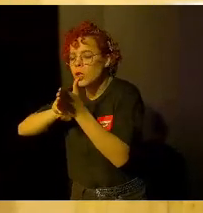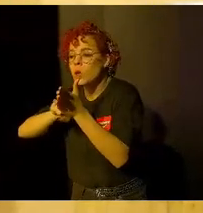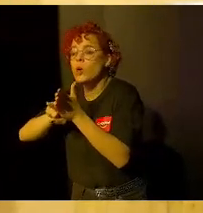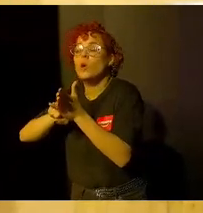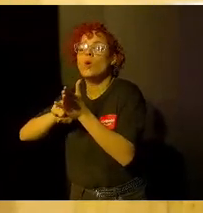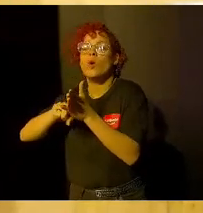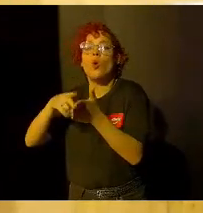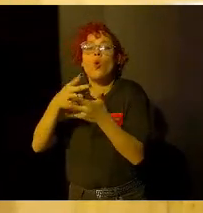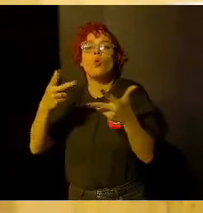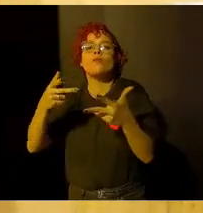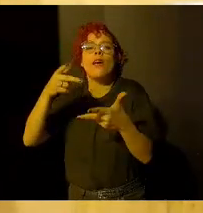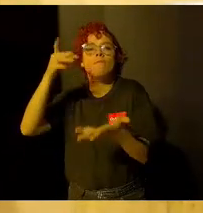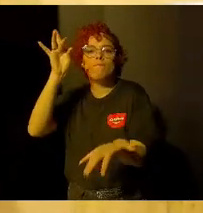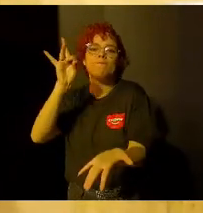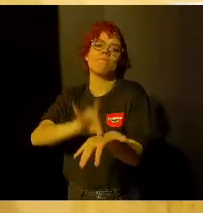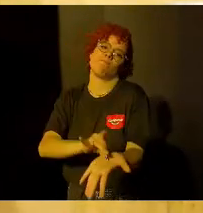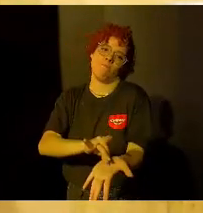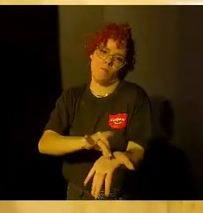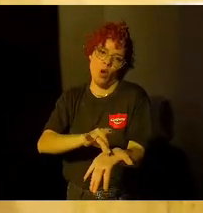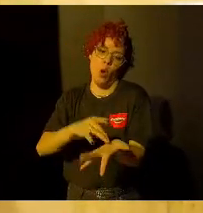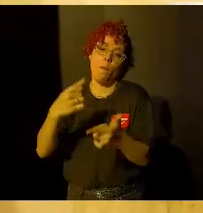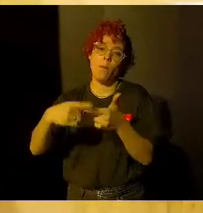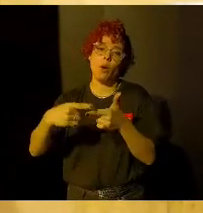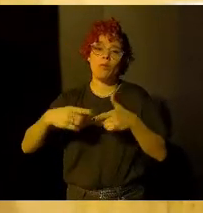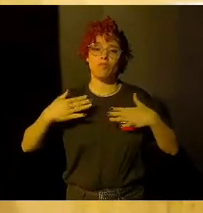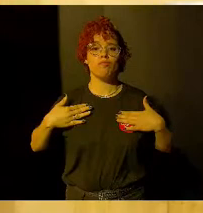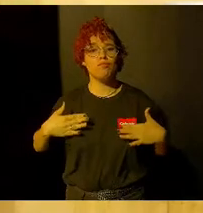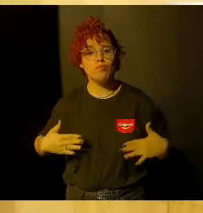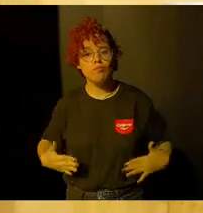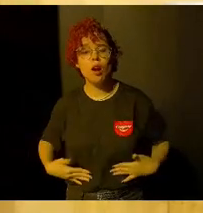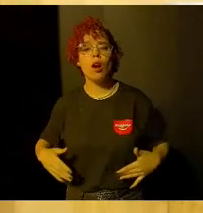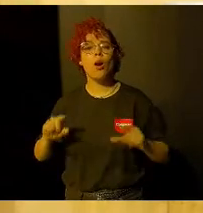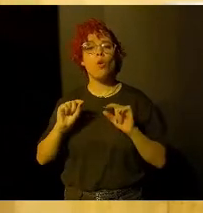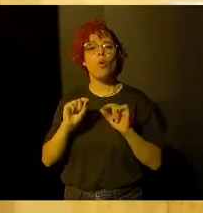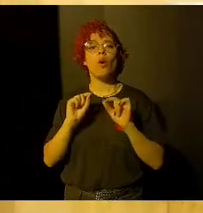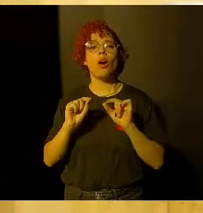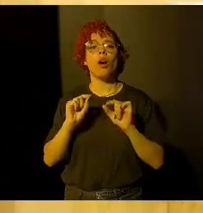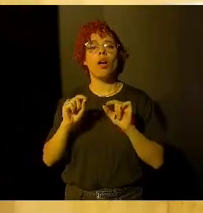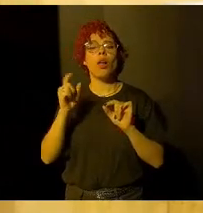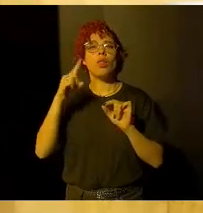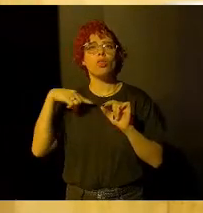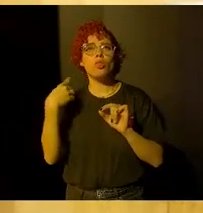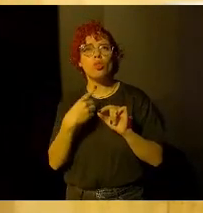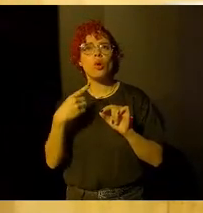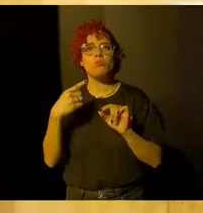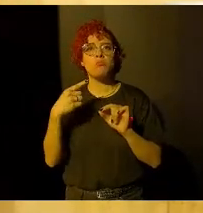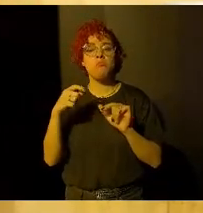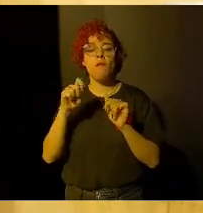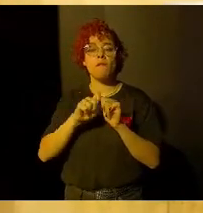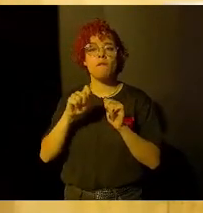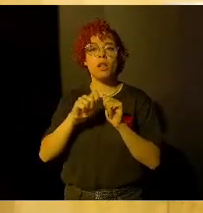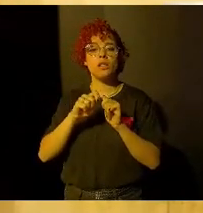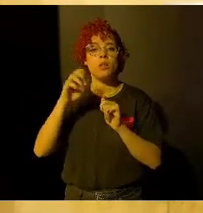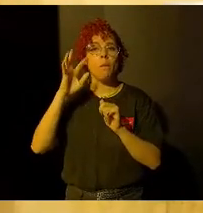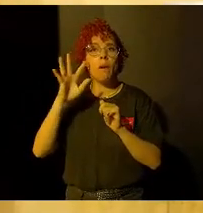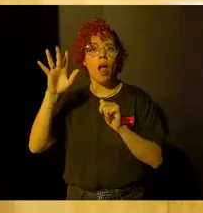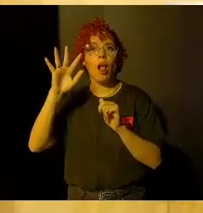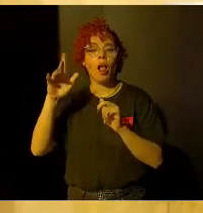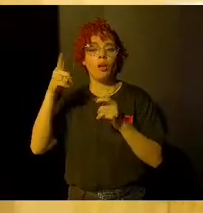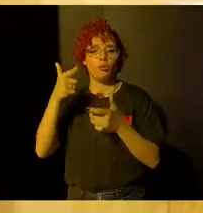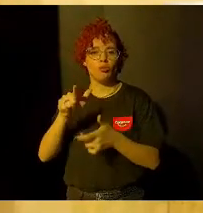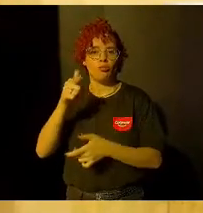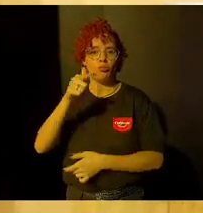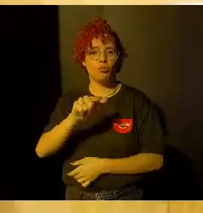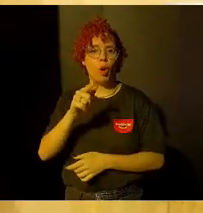concreta porque um pouco a premissa é de que a gente está fazendo ficção o tempo todo né E